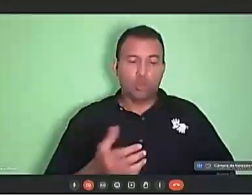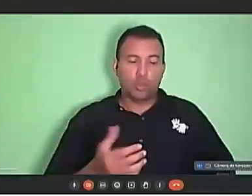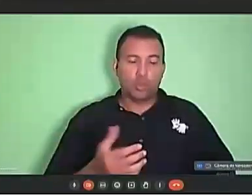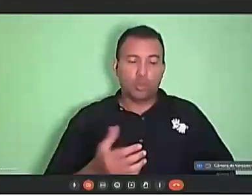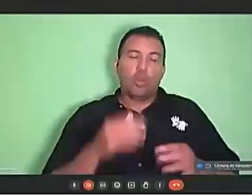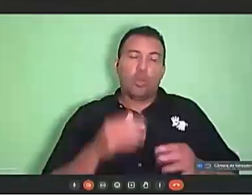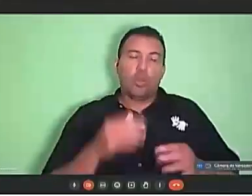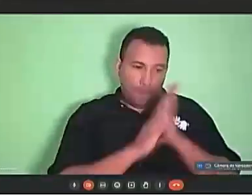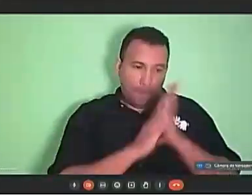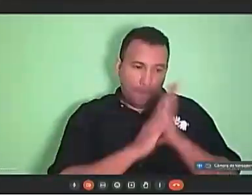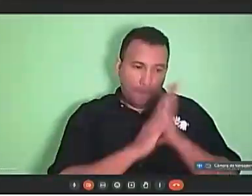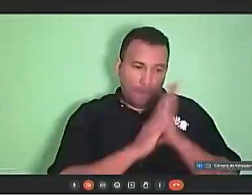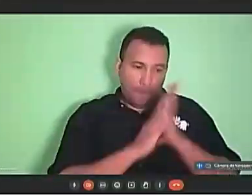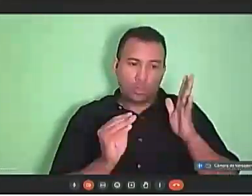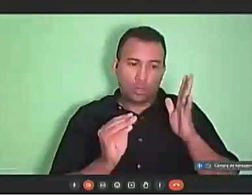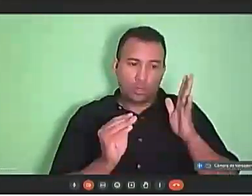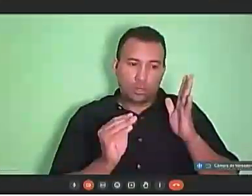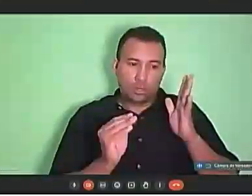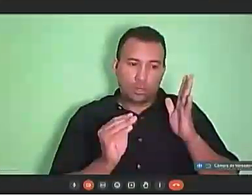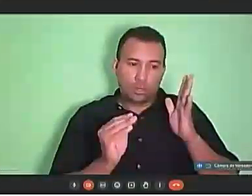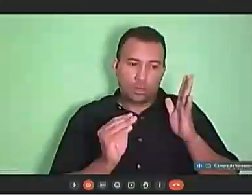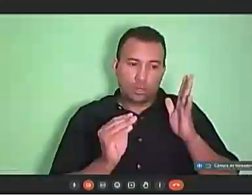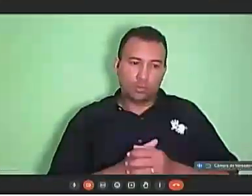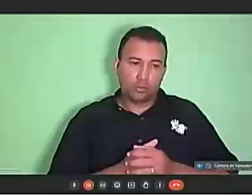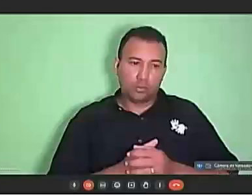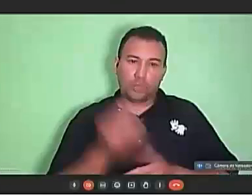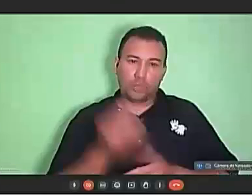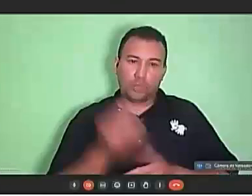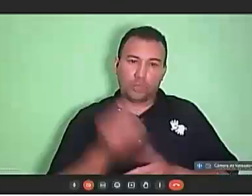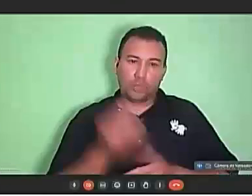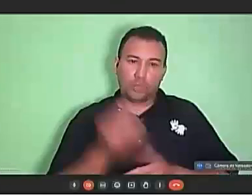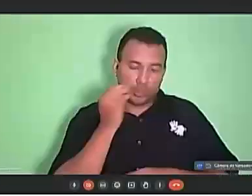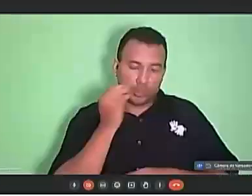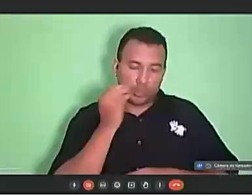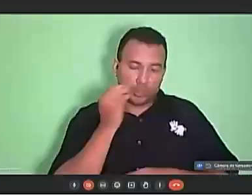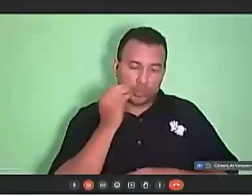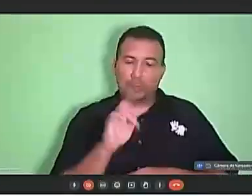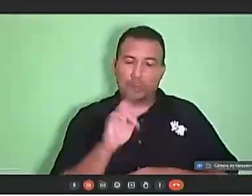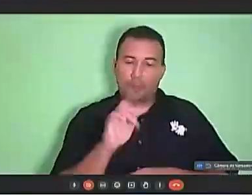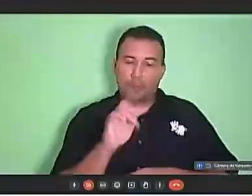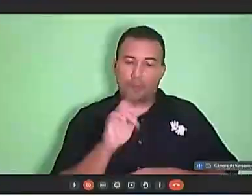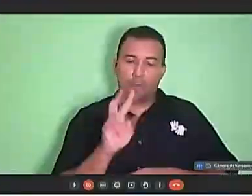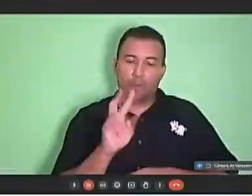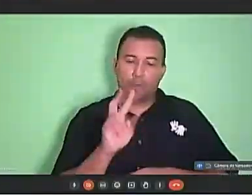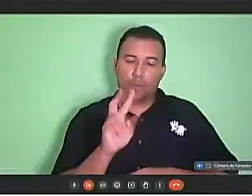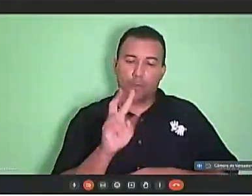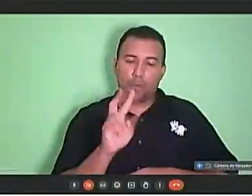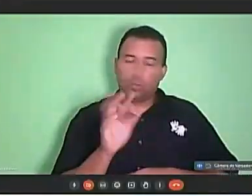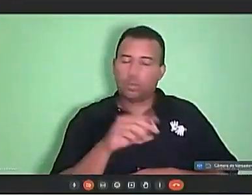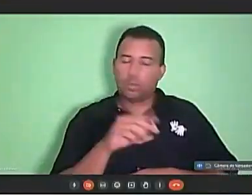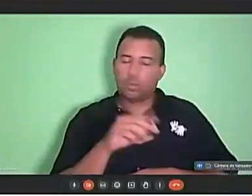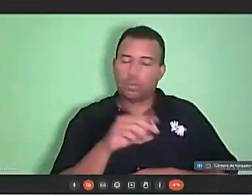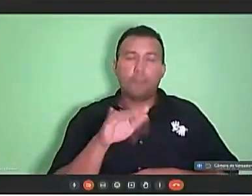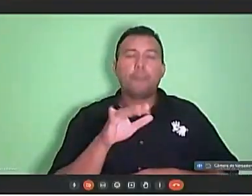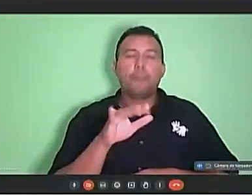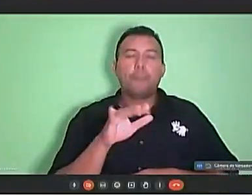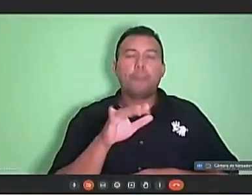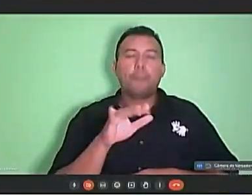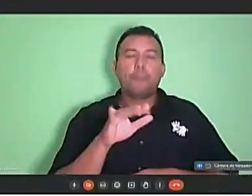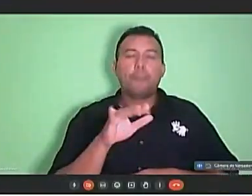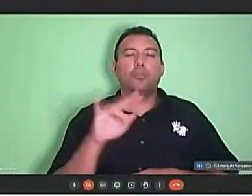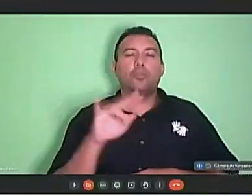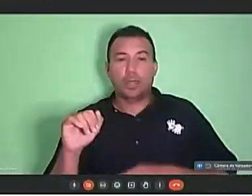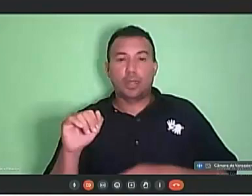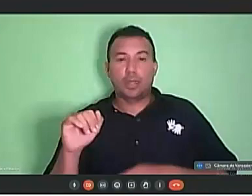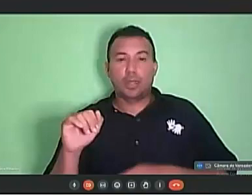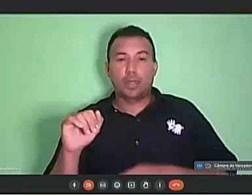que tudo que se pensou em Porto Vitória não tem efeito prático ou efeito significativo aqui